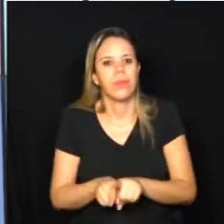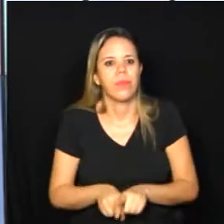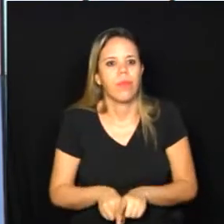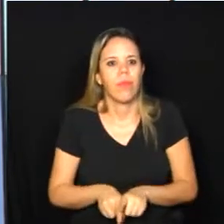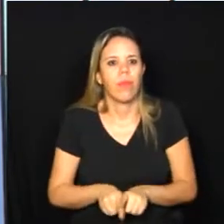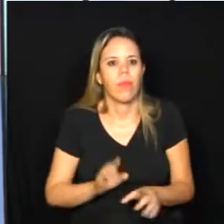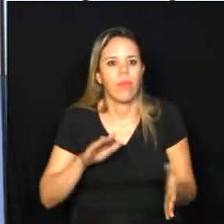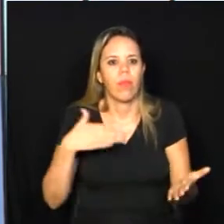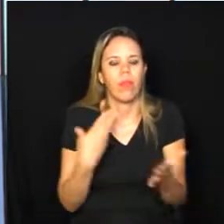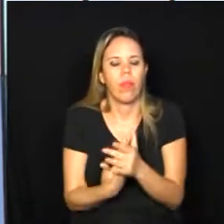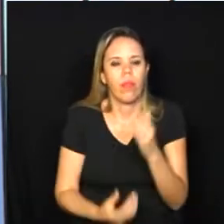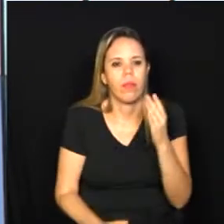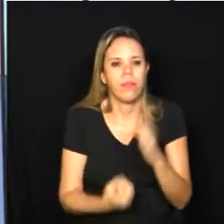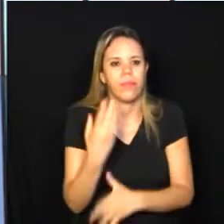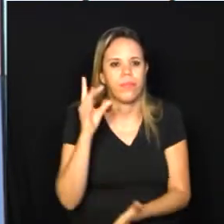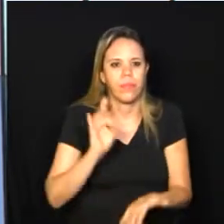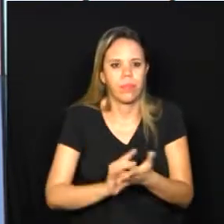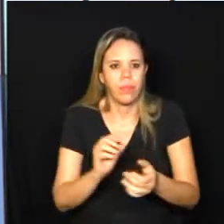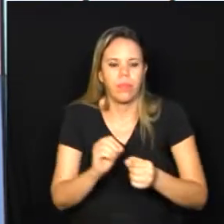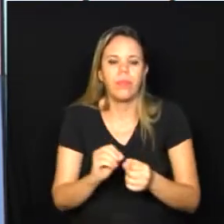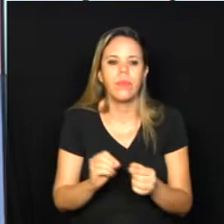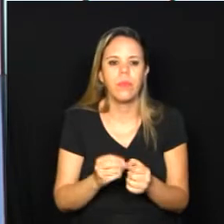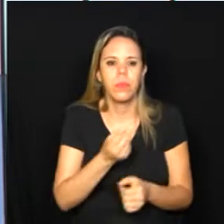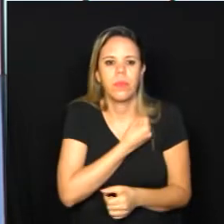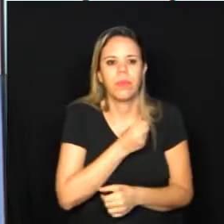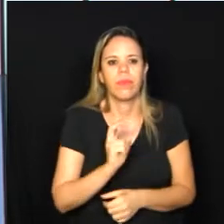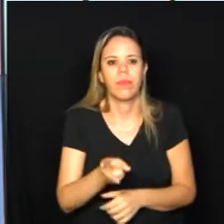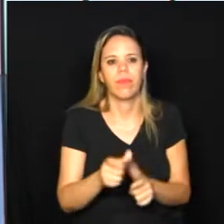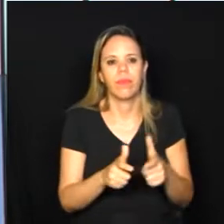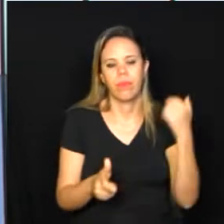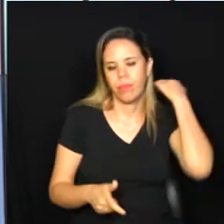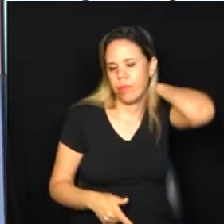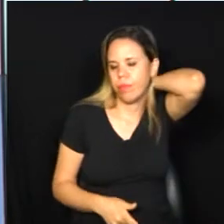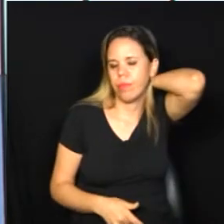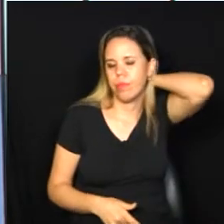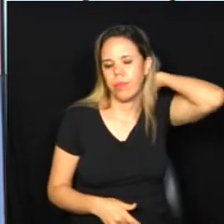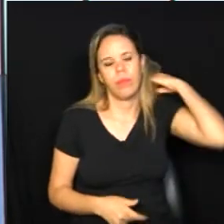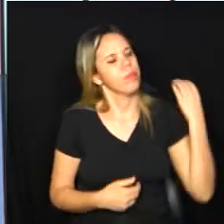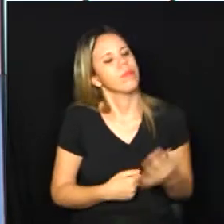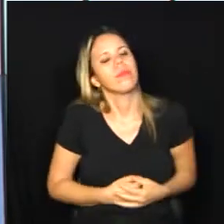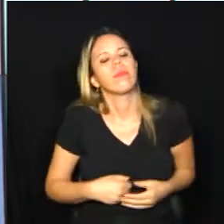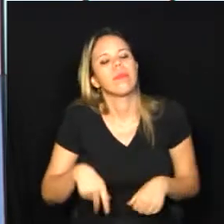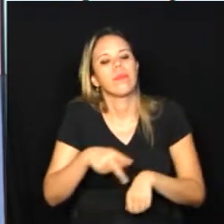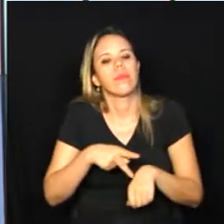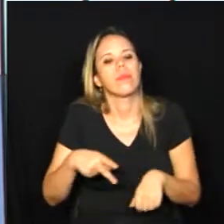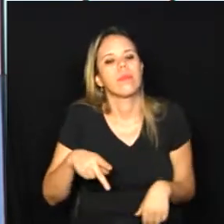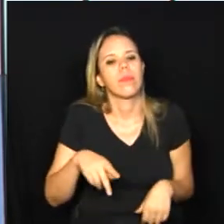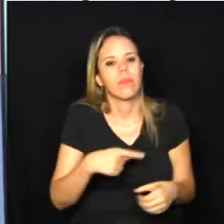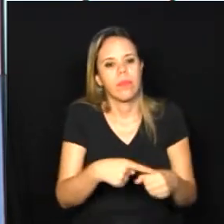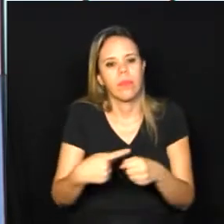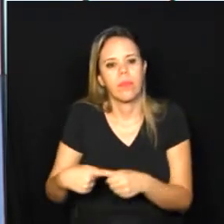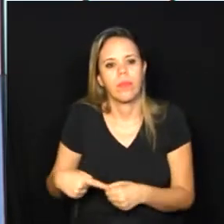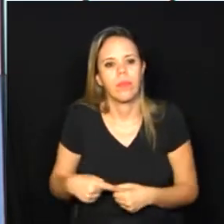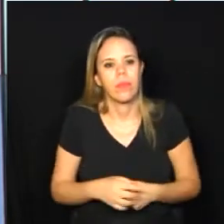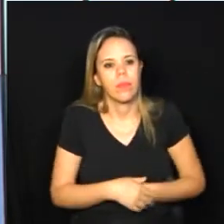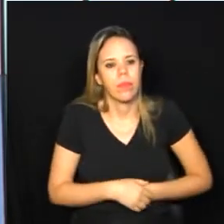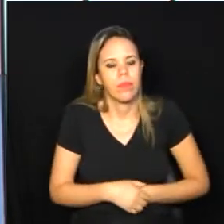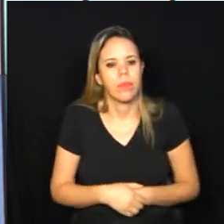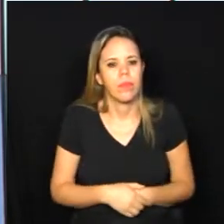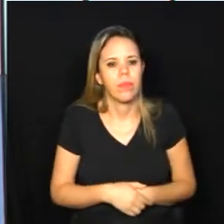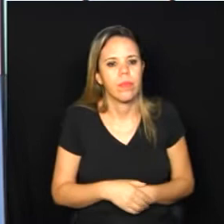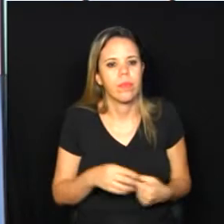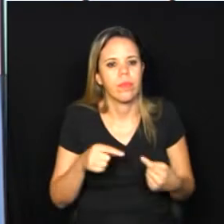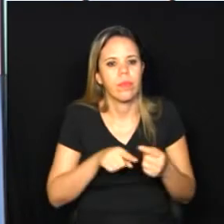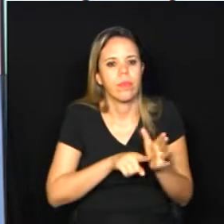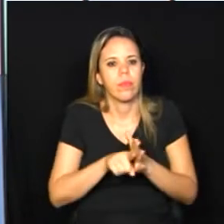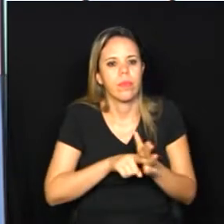que tudo isso venha a fazer efeito, os números continuam crescendo no país, na nossa região. E olha só, de acordo